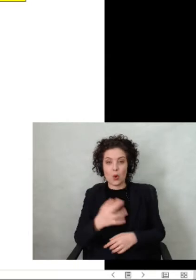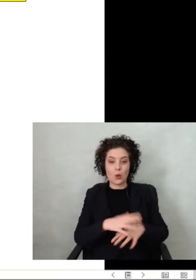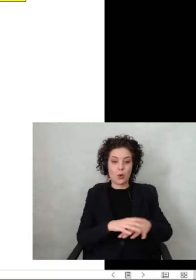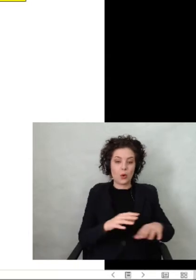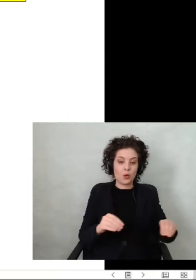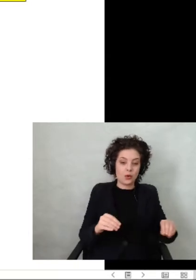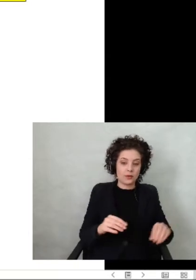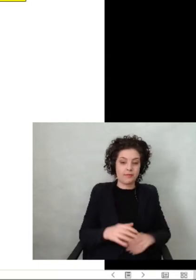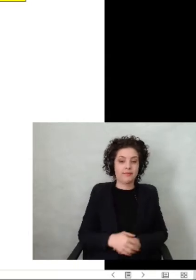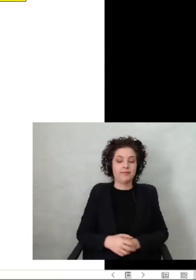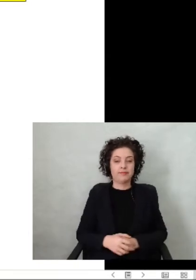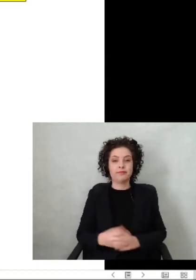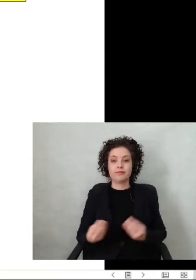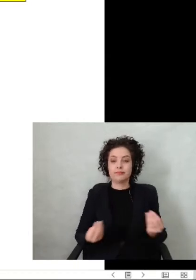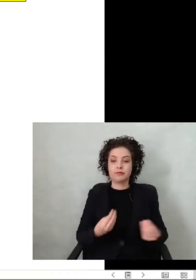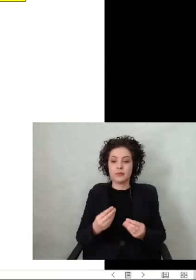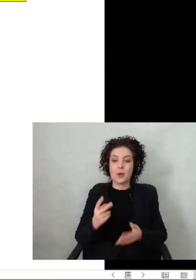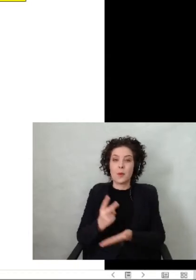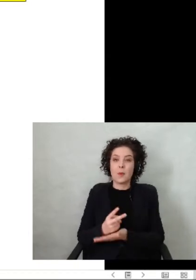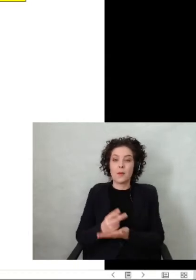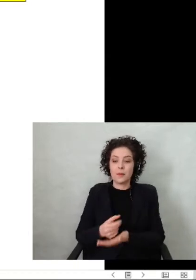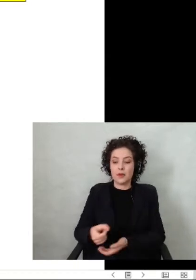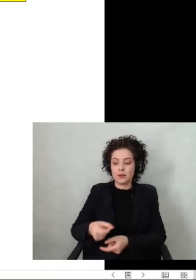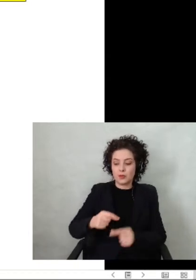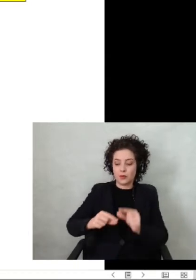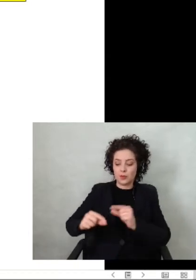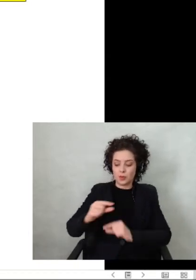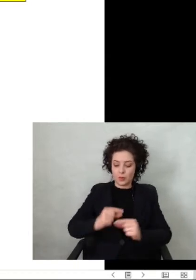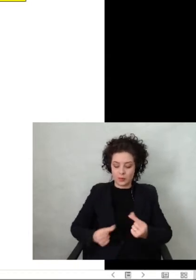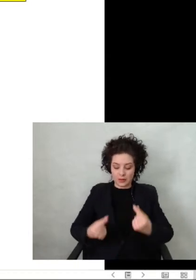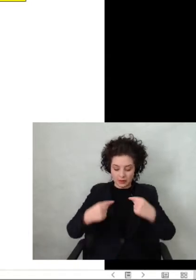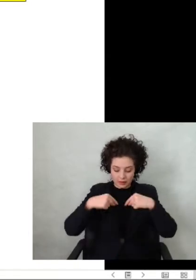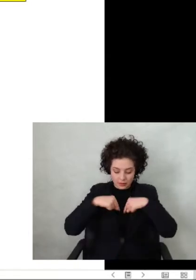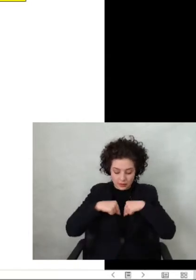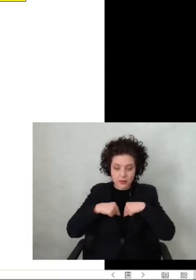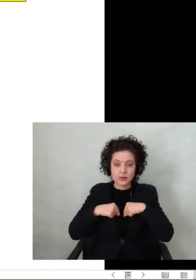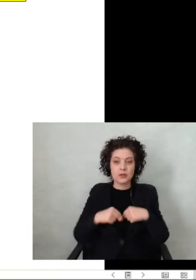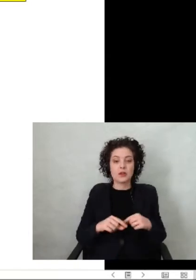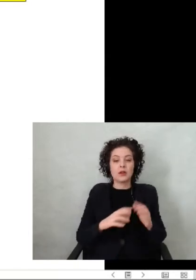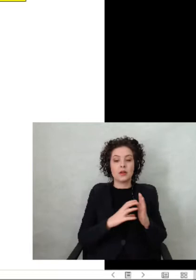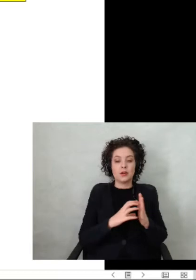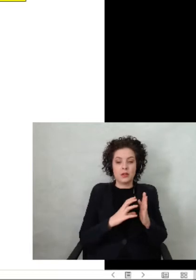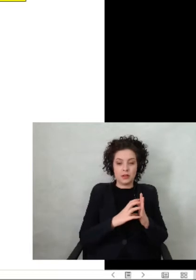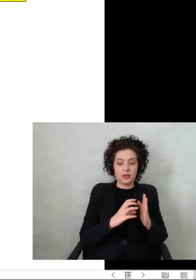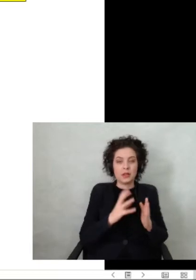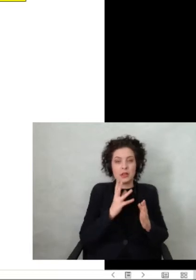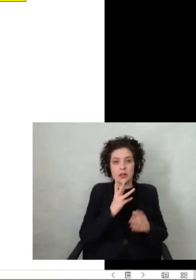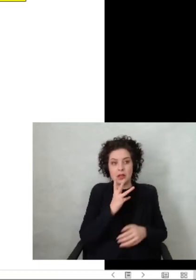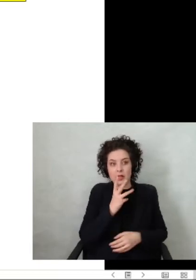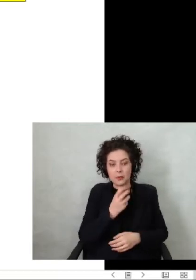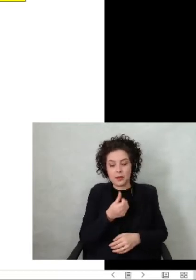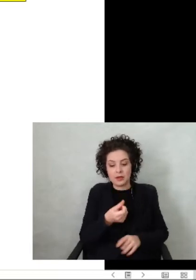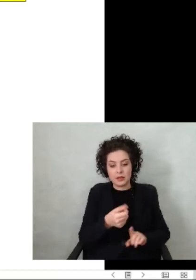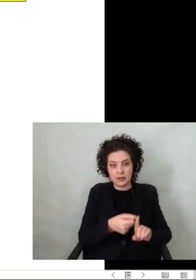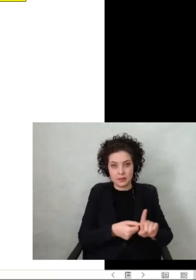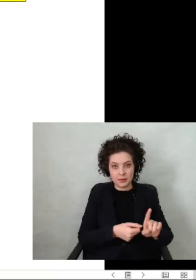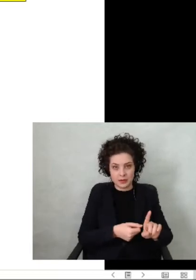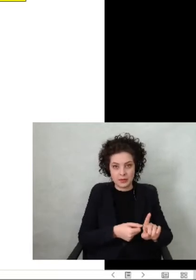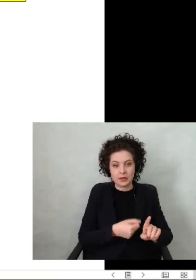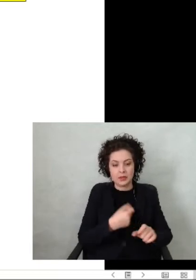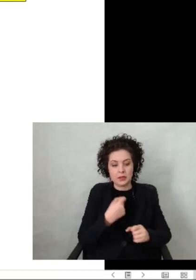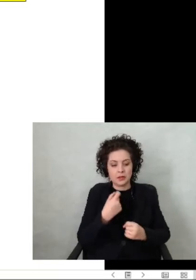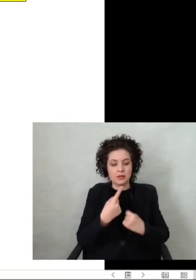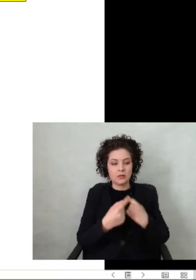mesmo pneumococo no pulmão de um paciente com AIDS, imunossuprimido, ele demora 6 meses para dar algum sintoma, às